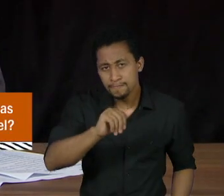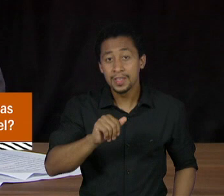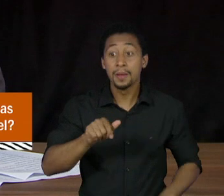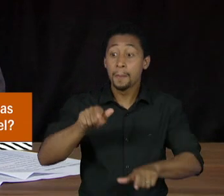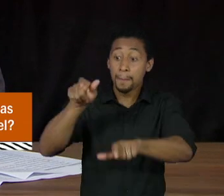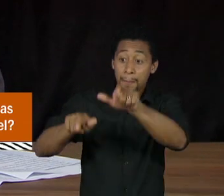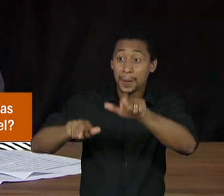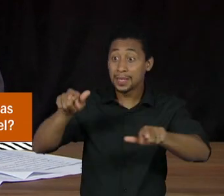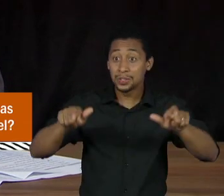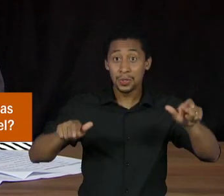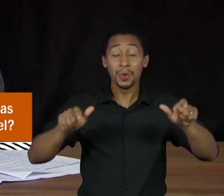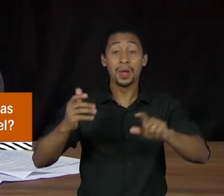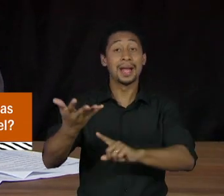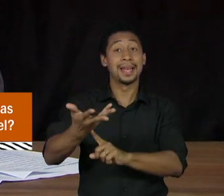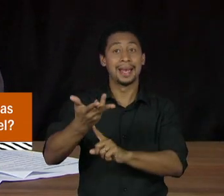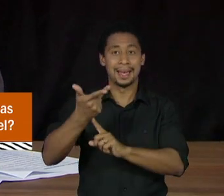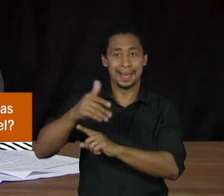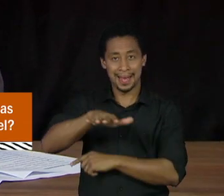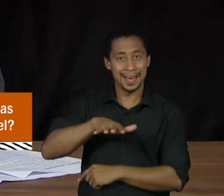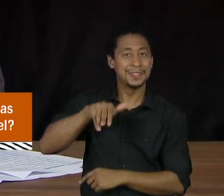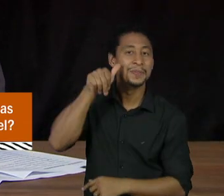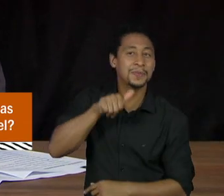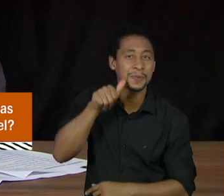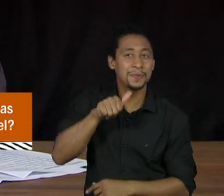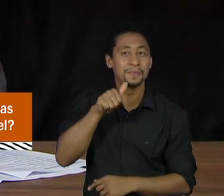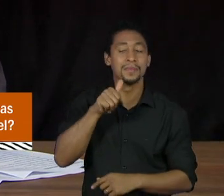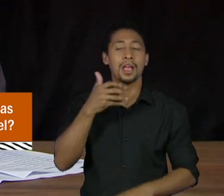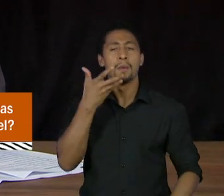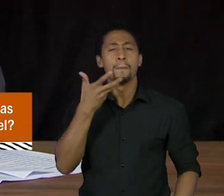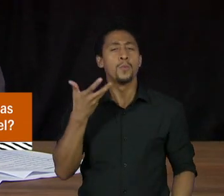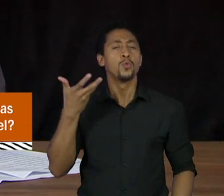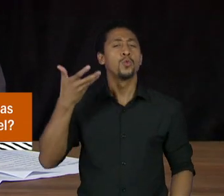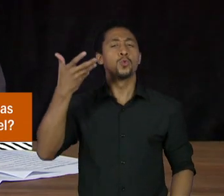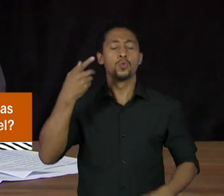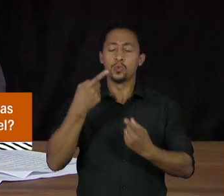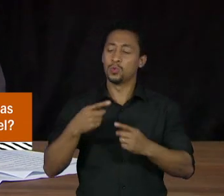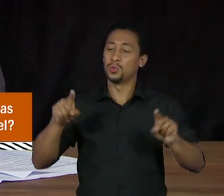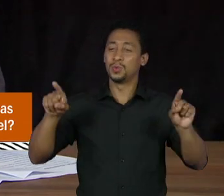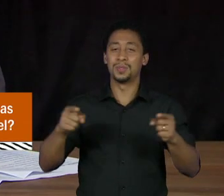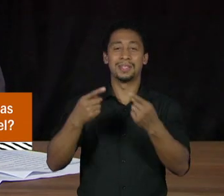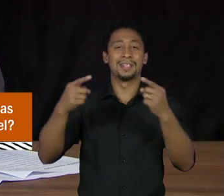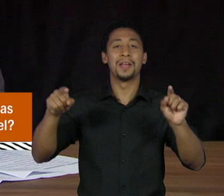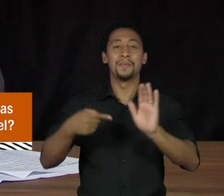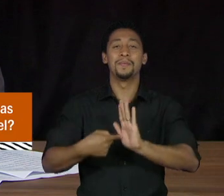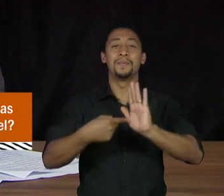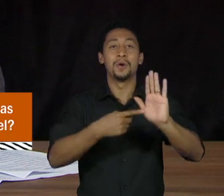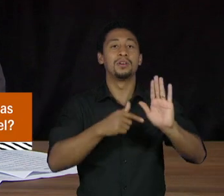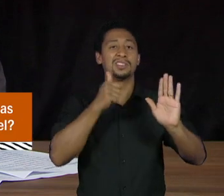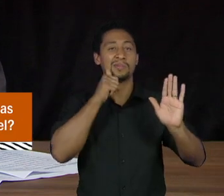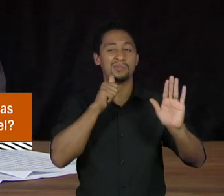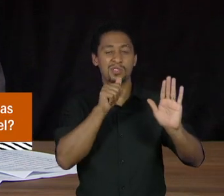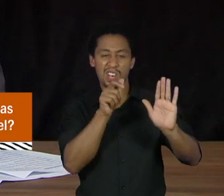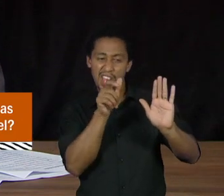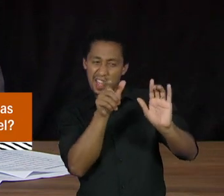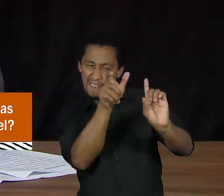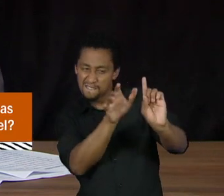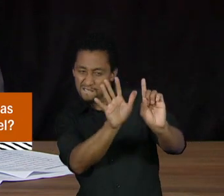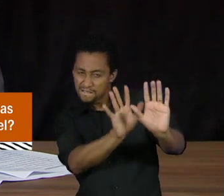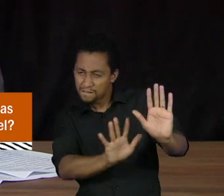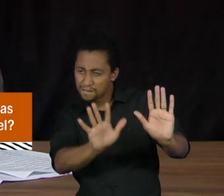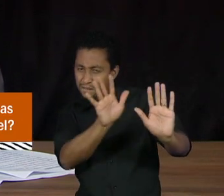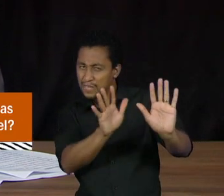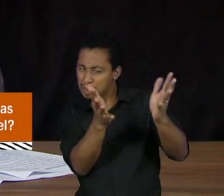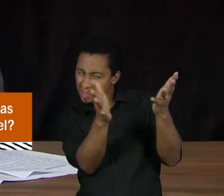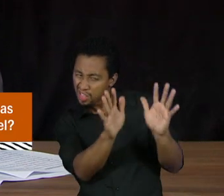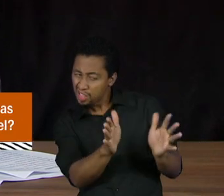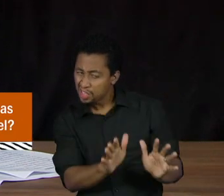femininas exploram em suas músicas a degradação da mulher. Fica cada dia mais difícil defender o